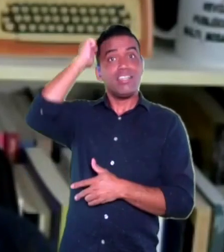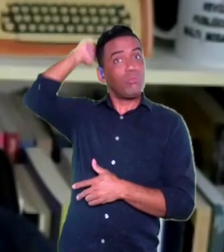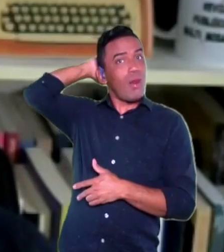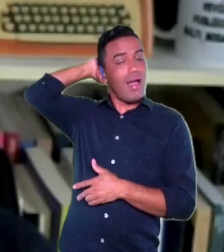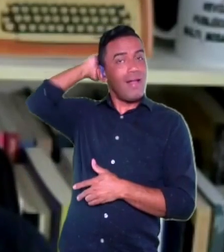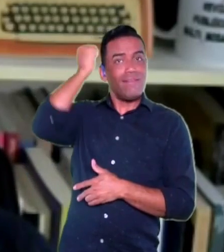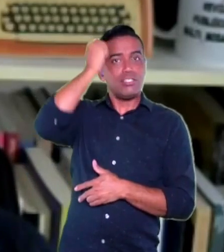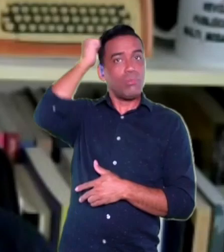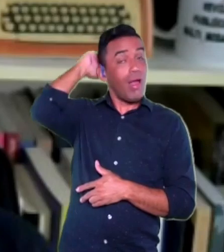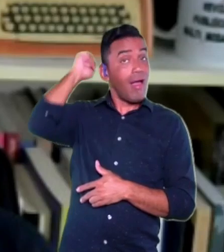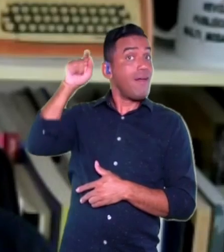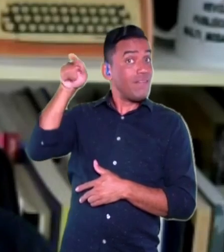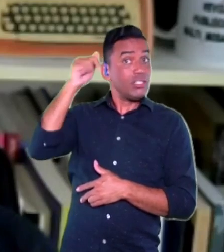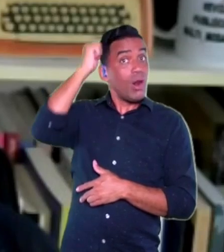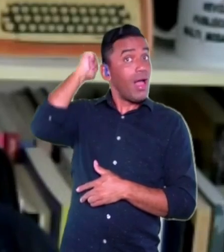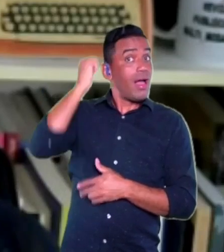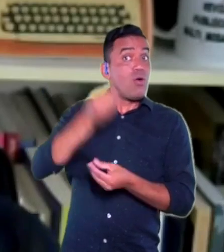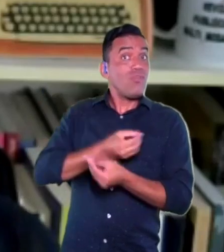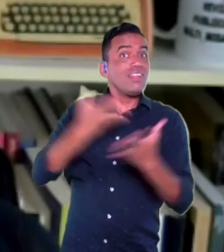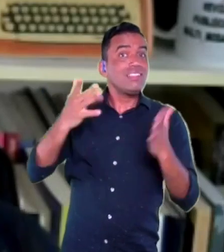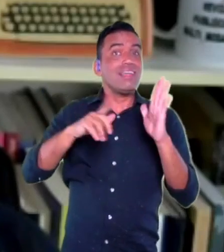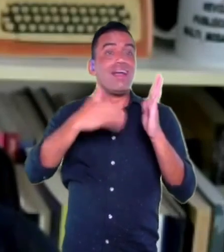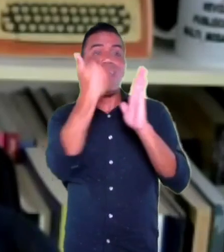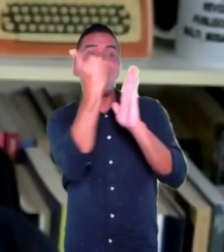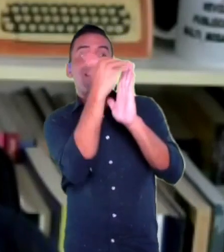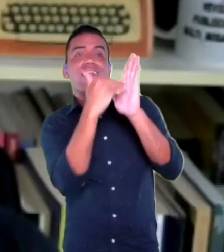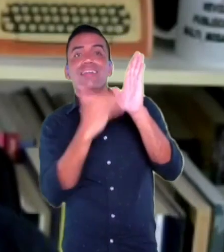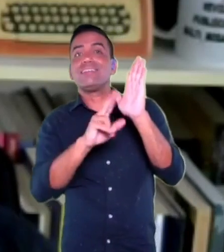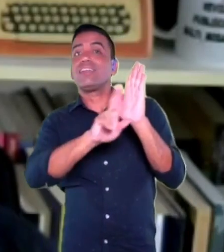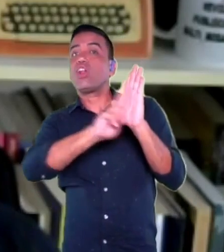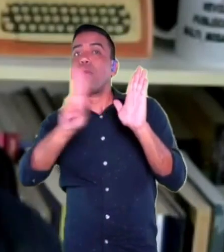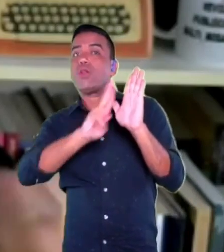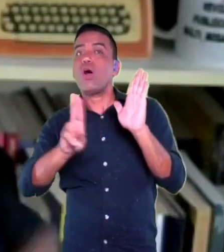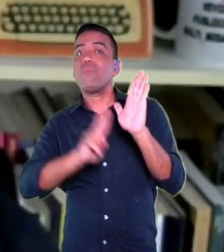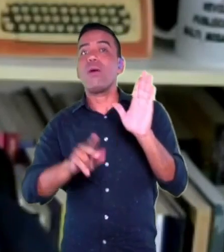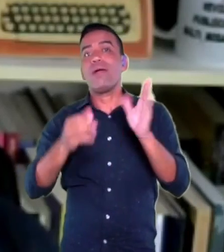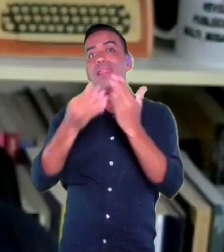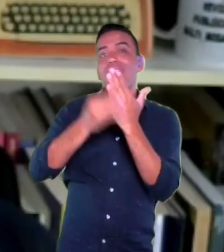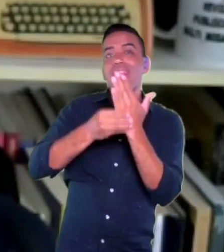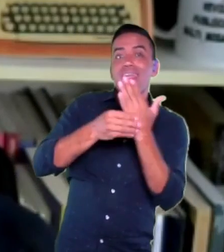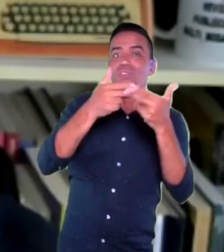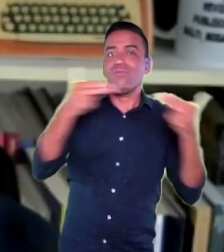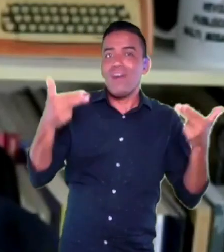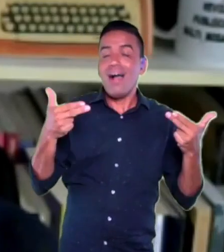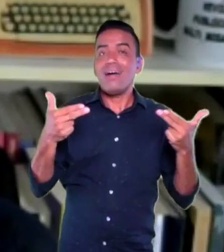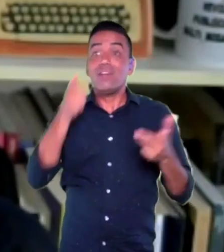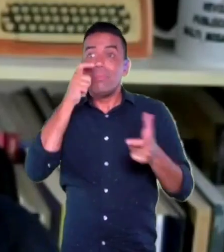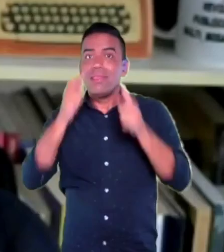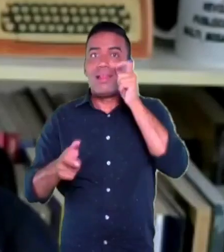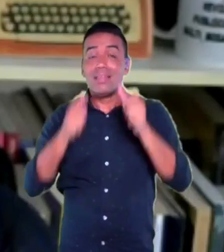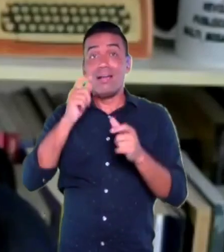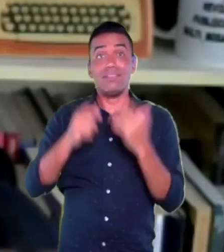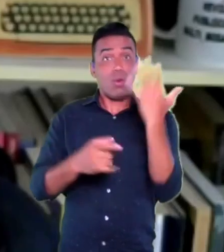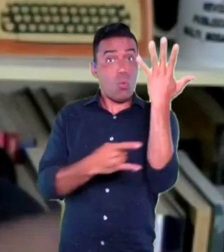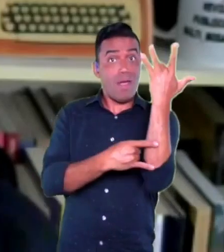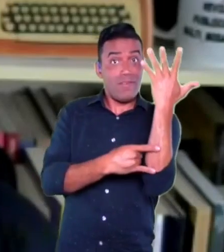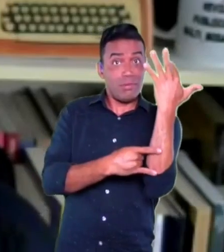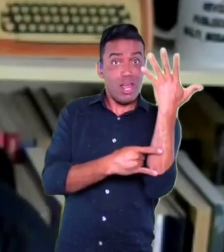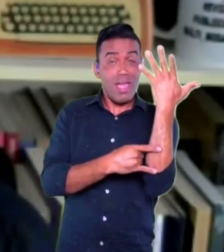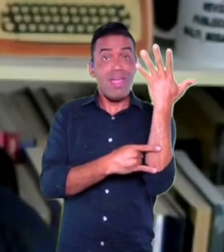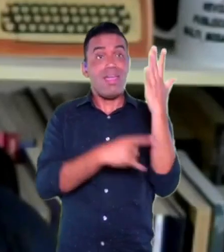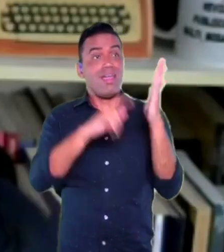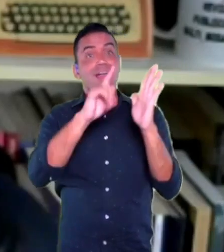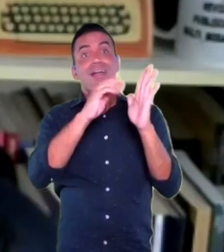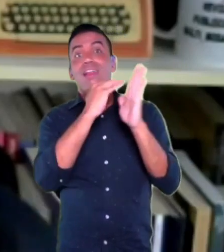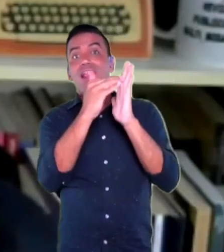de livros para as pessoas lerem. Aquela lista me interessava demais. Eu ia ver, na UFMG soltou a lista